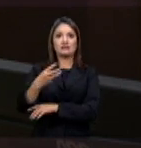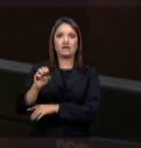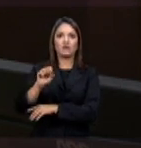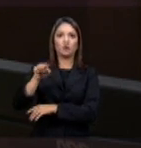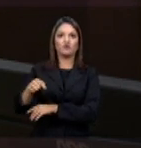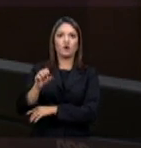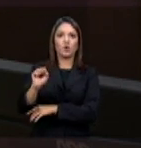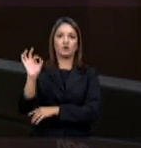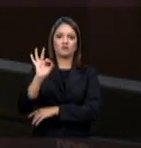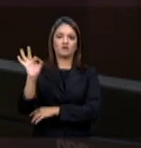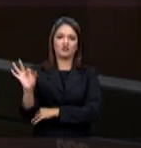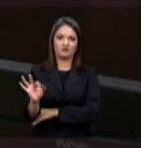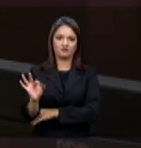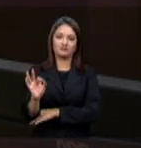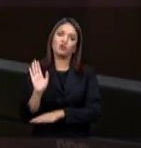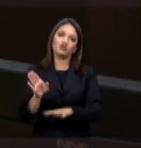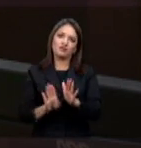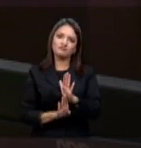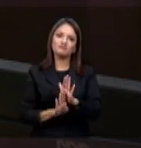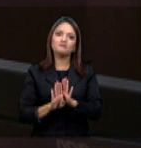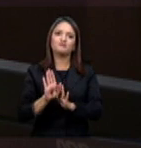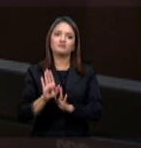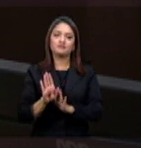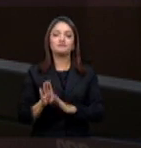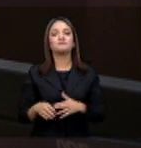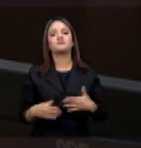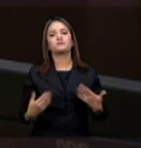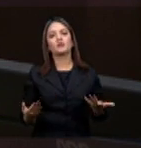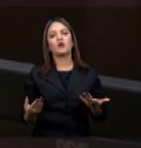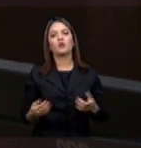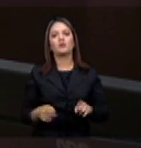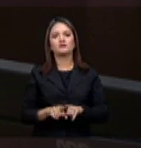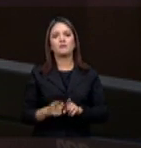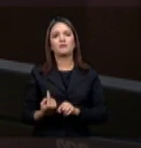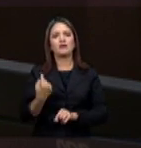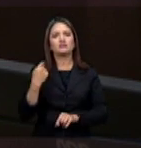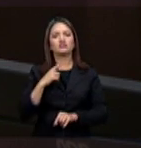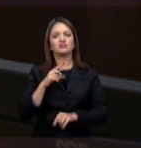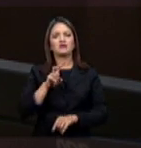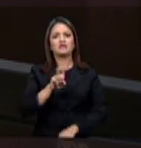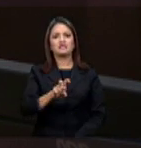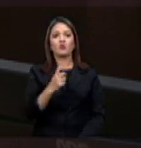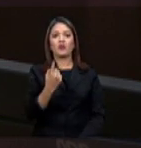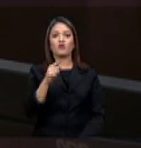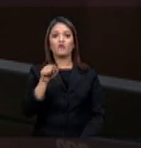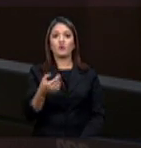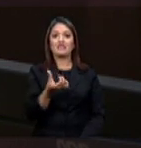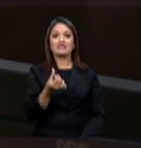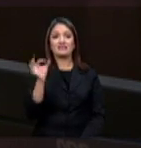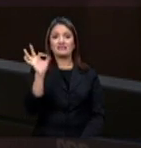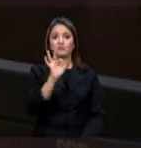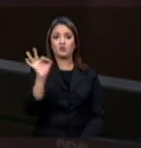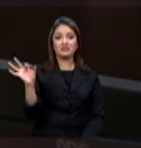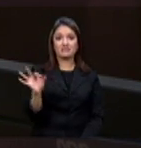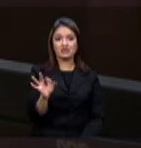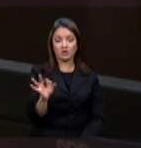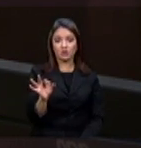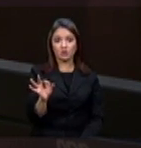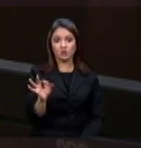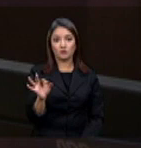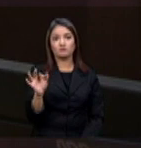38,8 por cento a e nós chegamos na época 51,6 por cento de mulheres